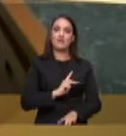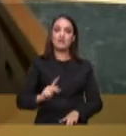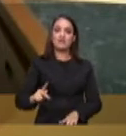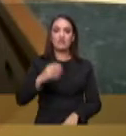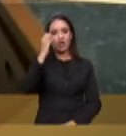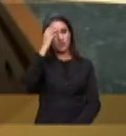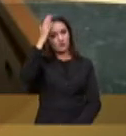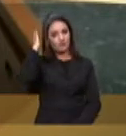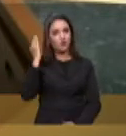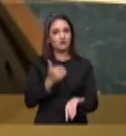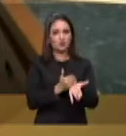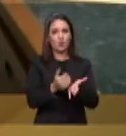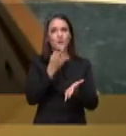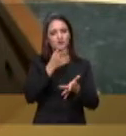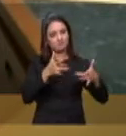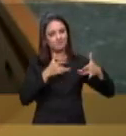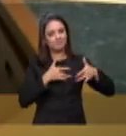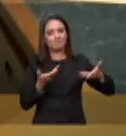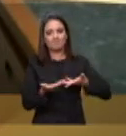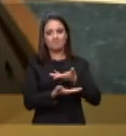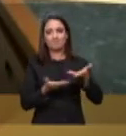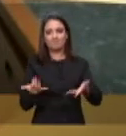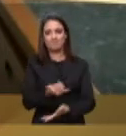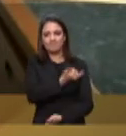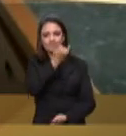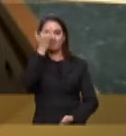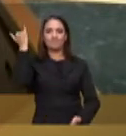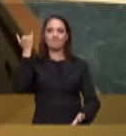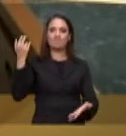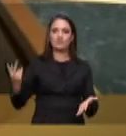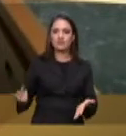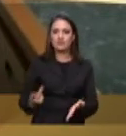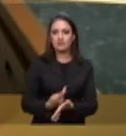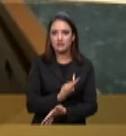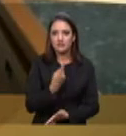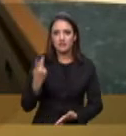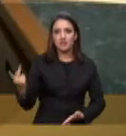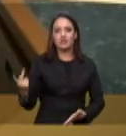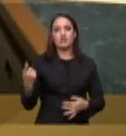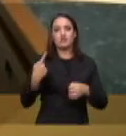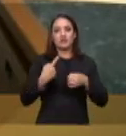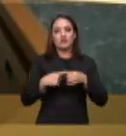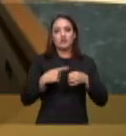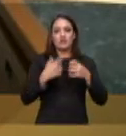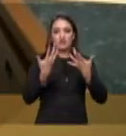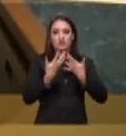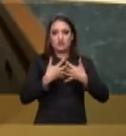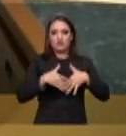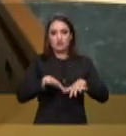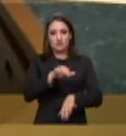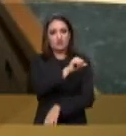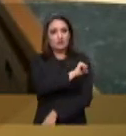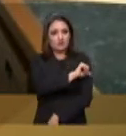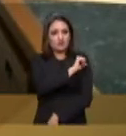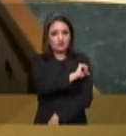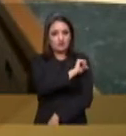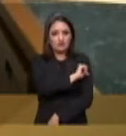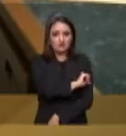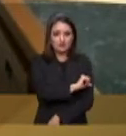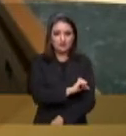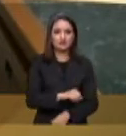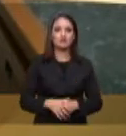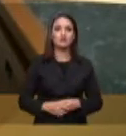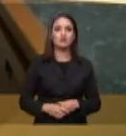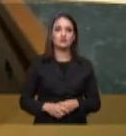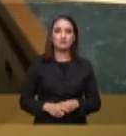às vítimas dessas tragédias que estão acontecendo, especialmente nos últimos dias em Petrópolis e em